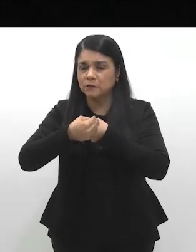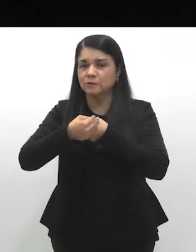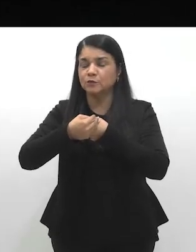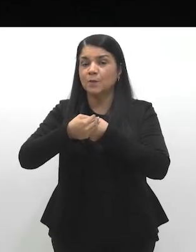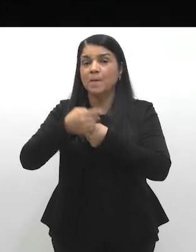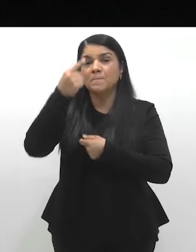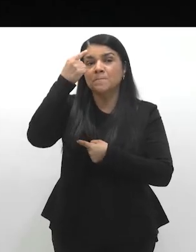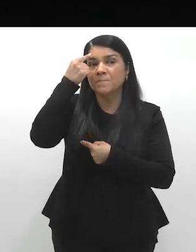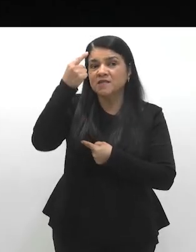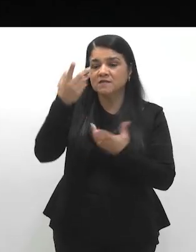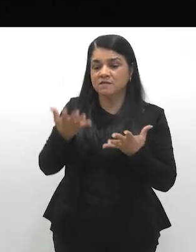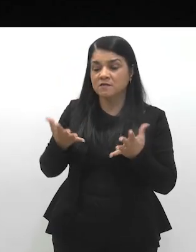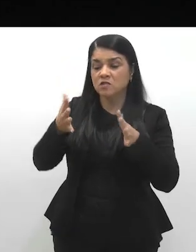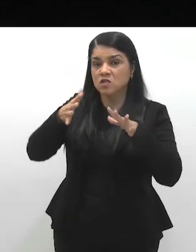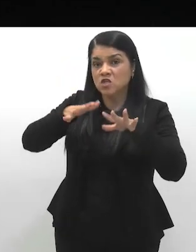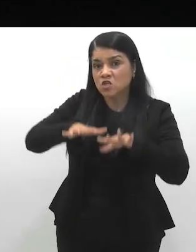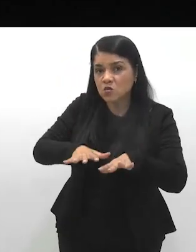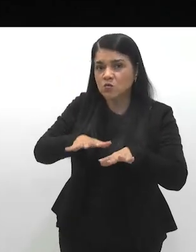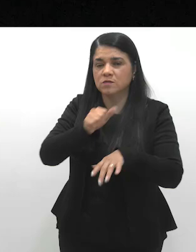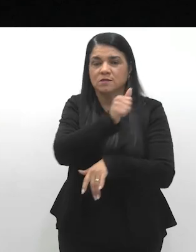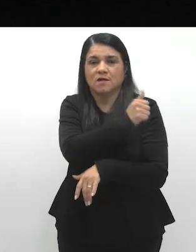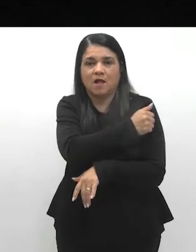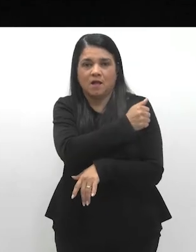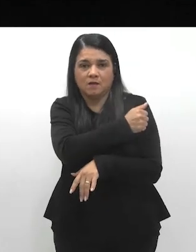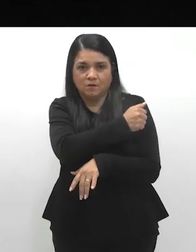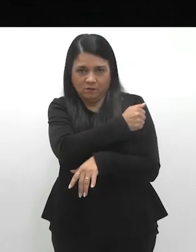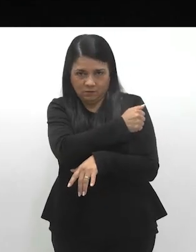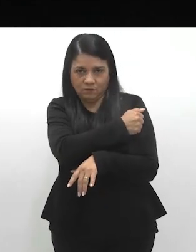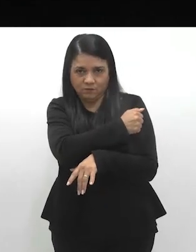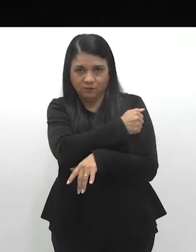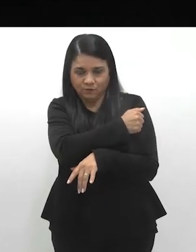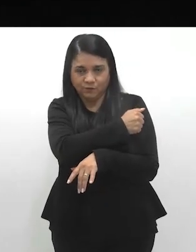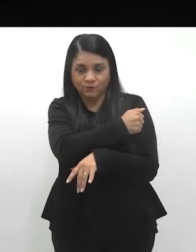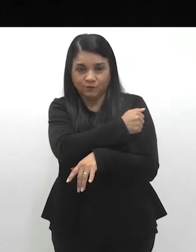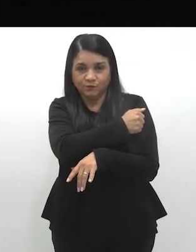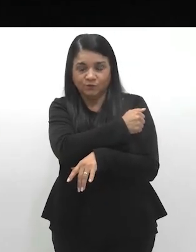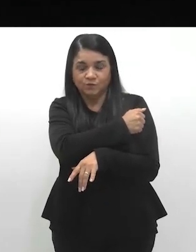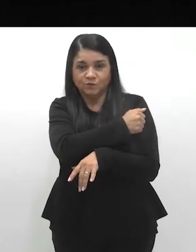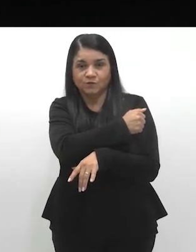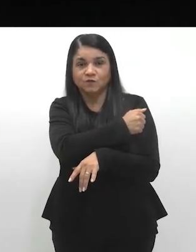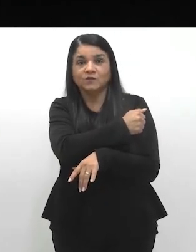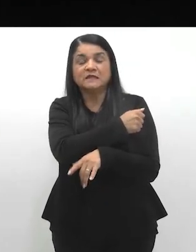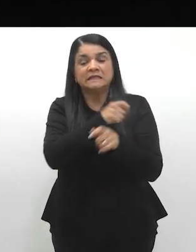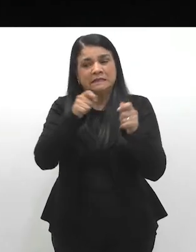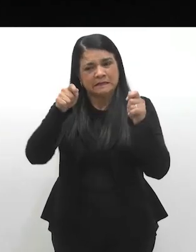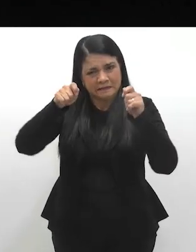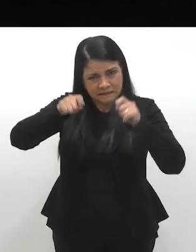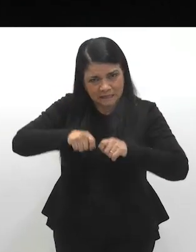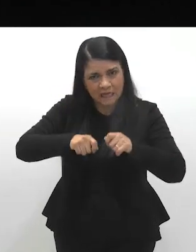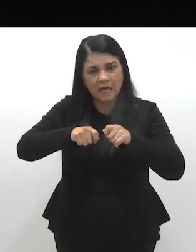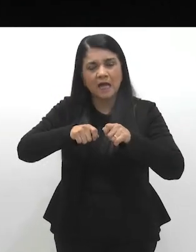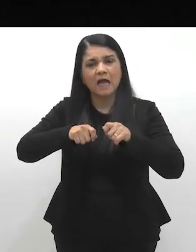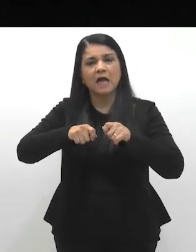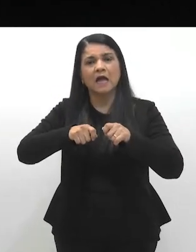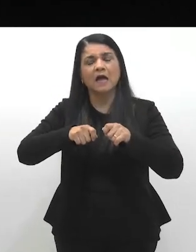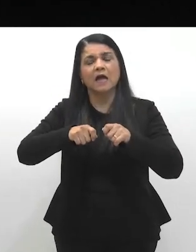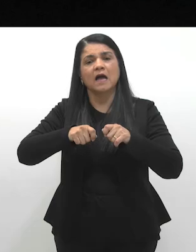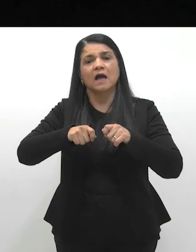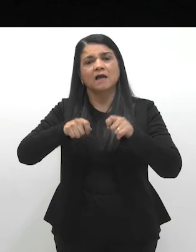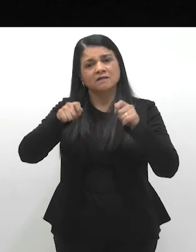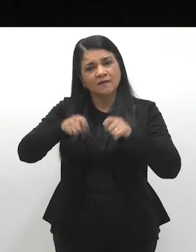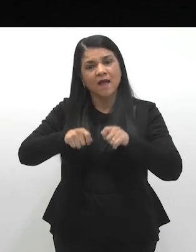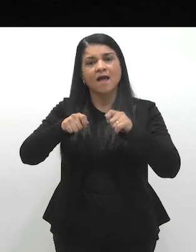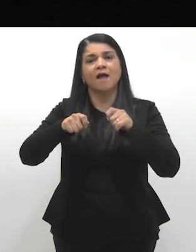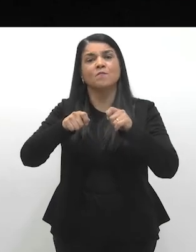Rio de Janeiro para pensar a inserção desses alunos que têm hoje, que tem a possibilidade,